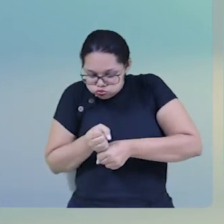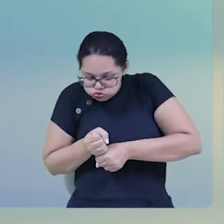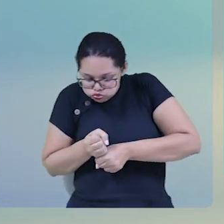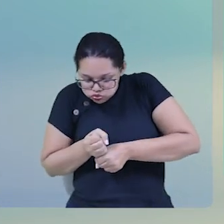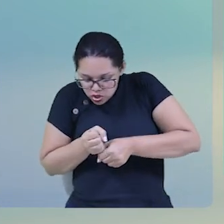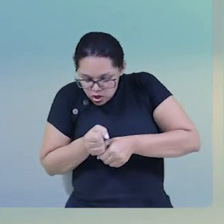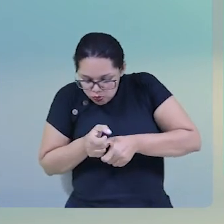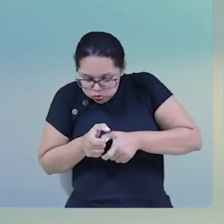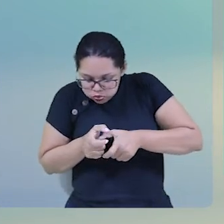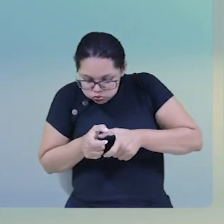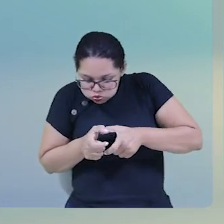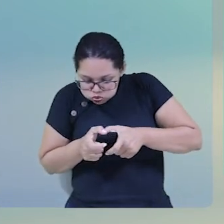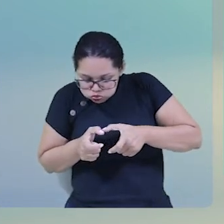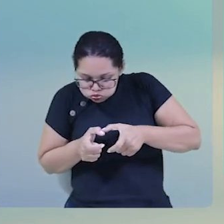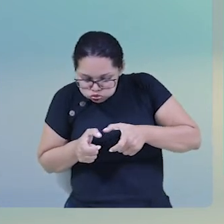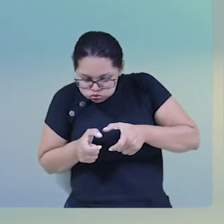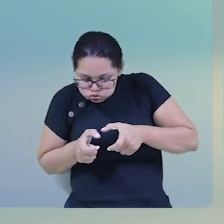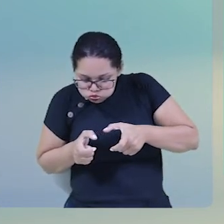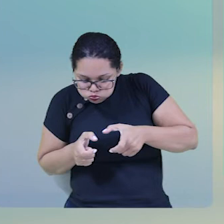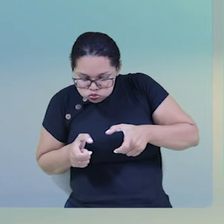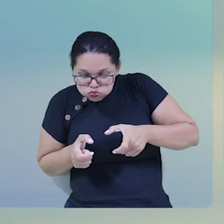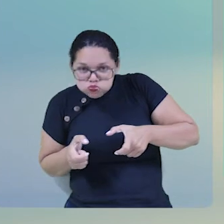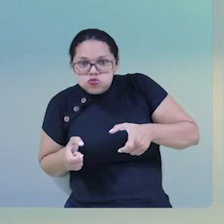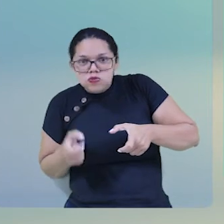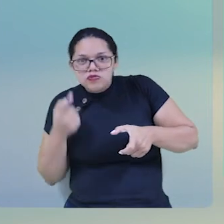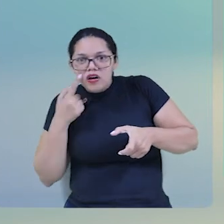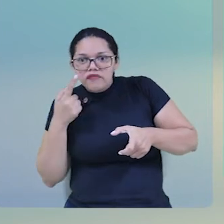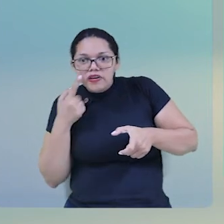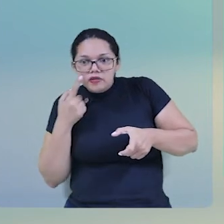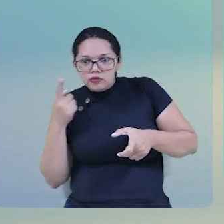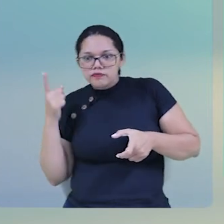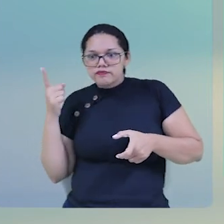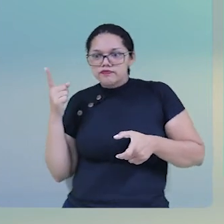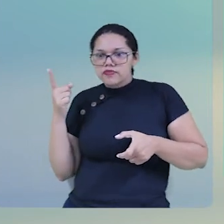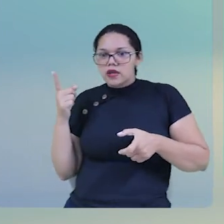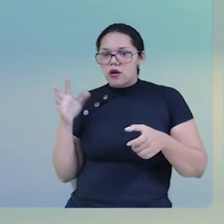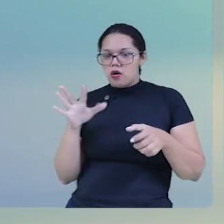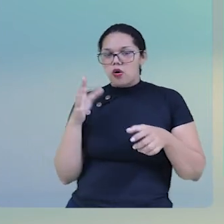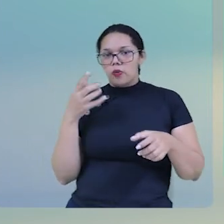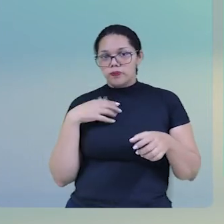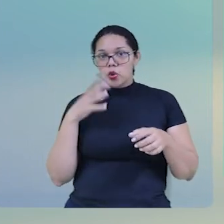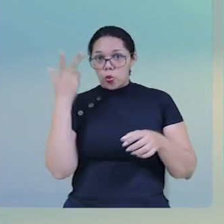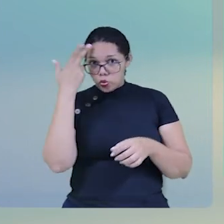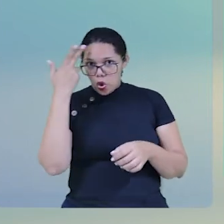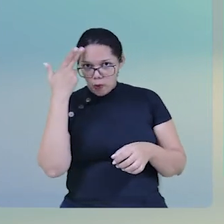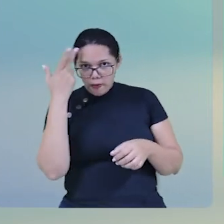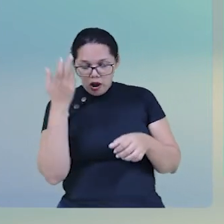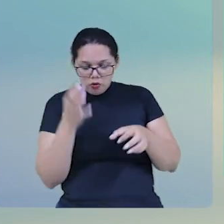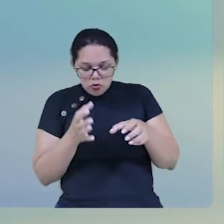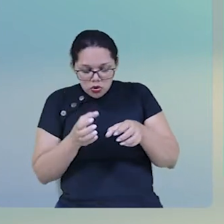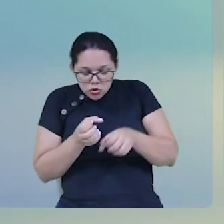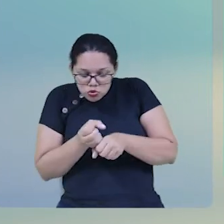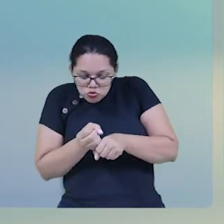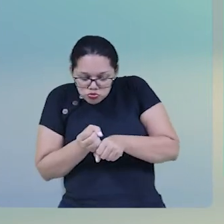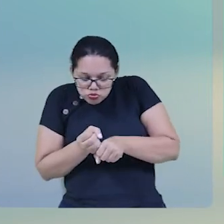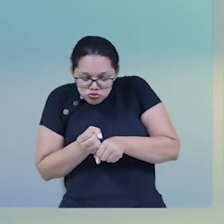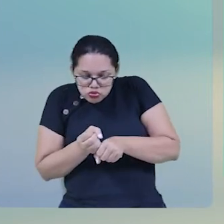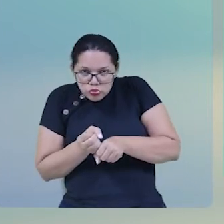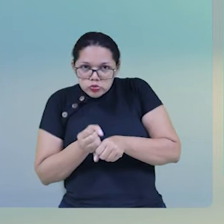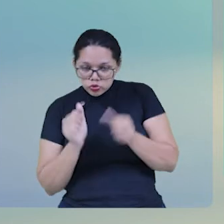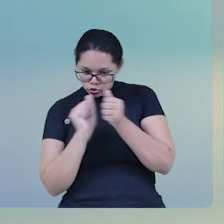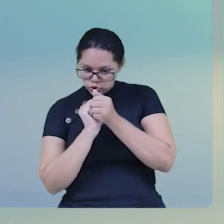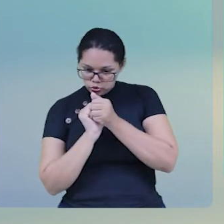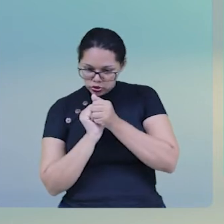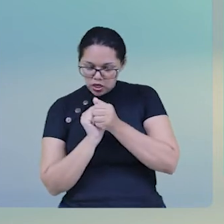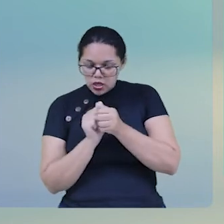com a osteoporose avançada. Dá para você ver a matriz óssea, aqui está mais densa, está mais juntinha, vocês conseguem identificar, e aqui ela vai se espessando mais,